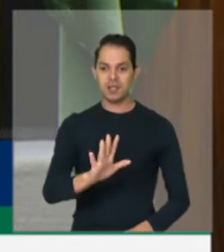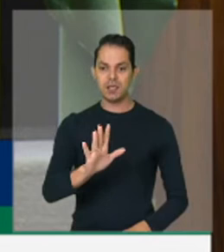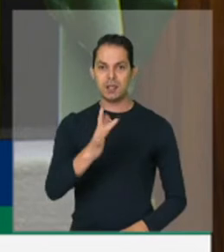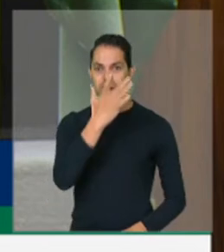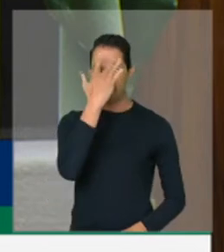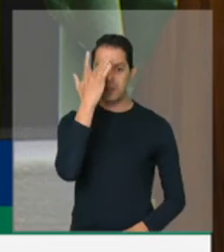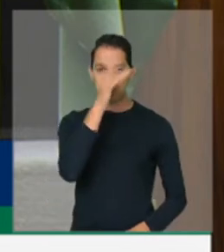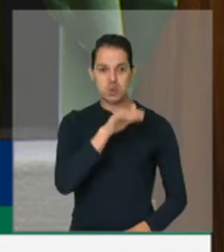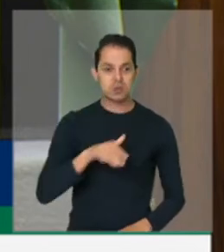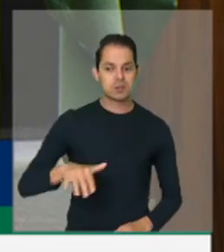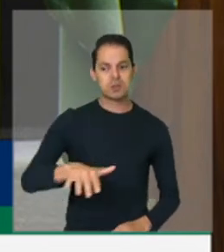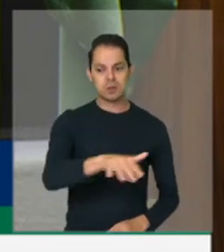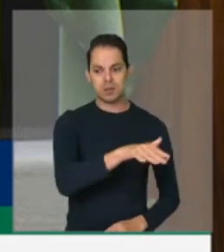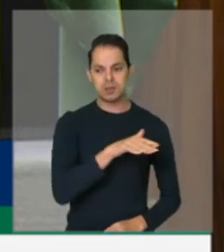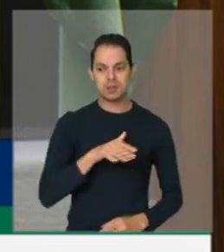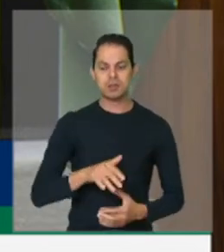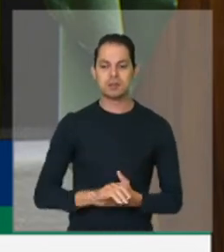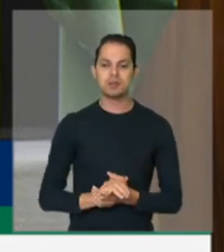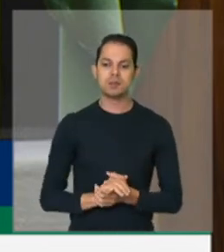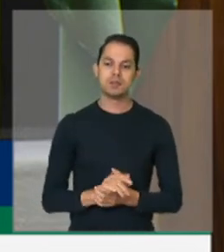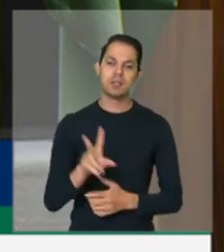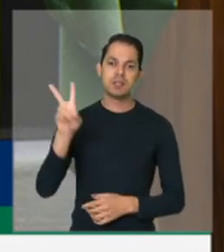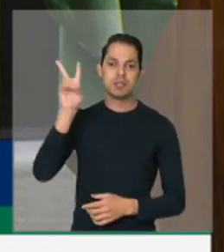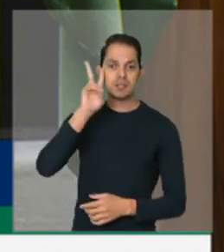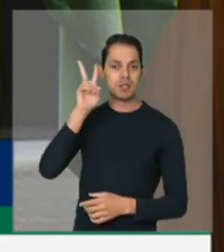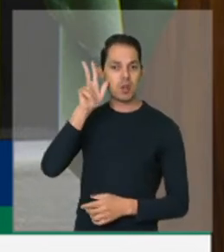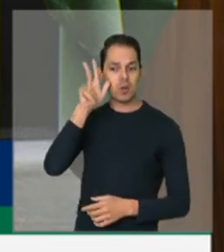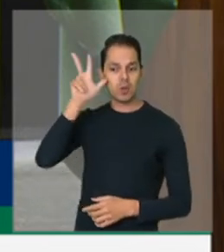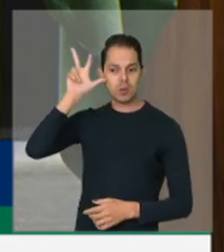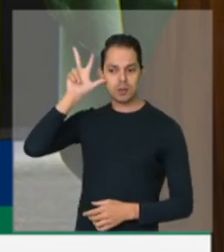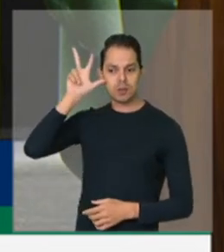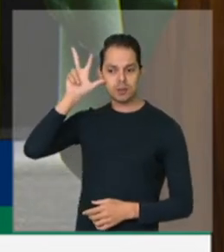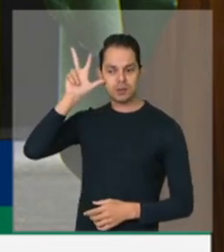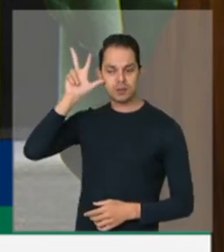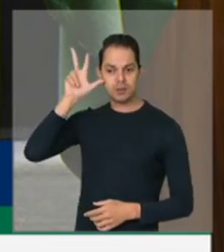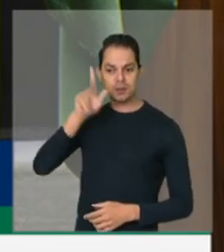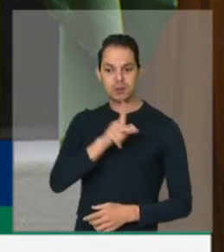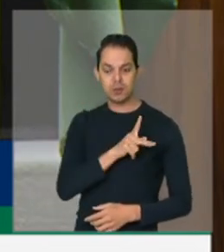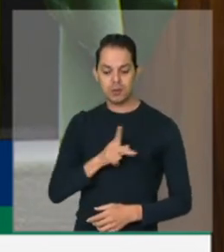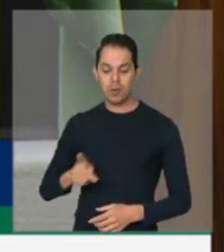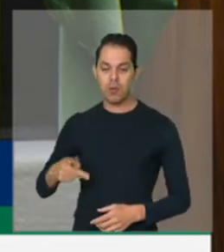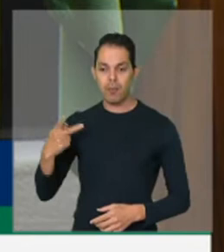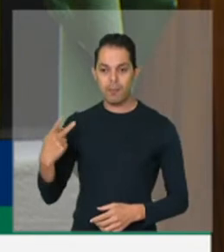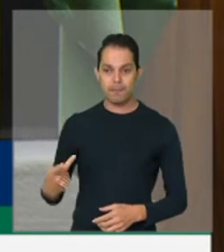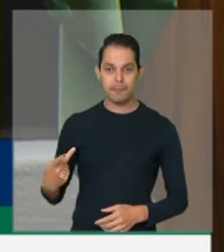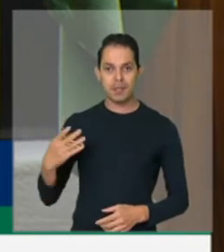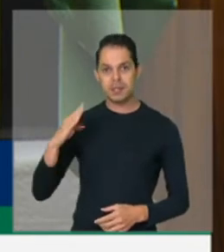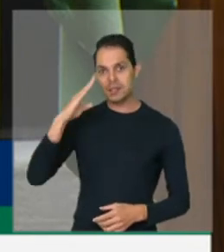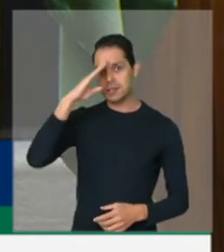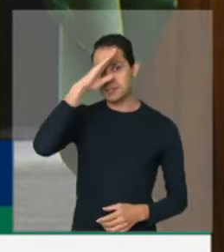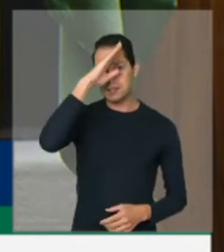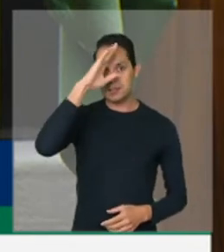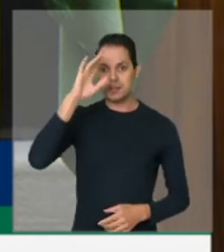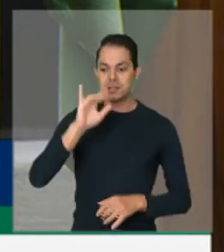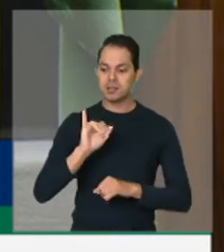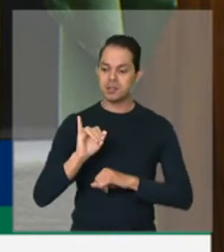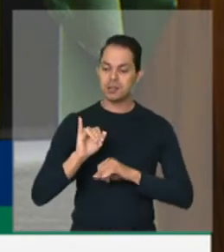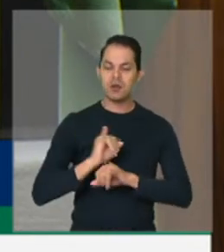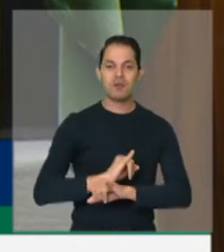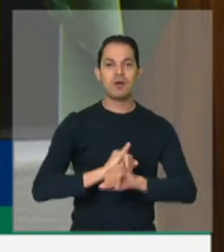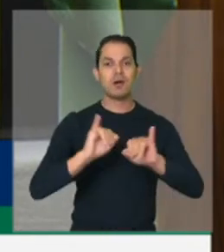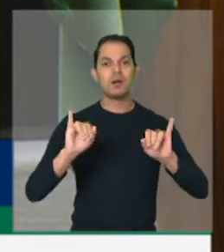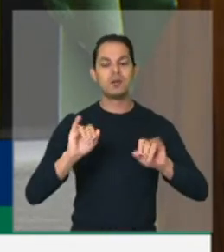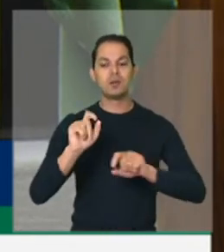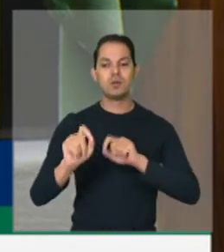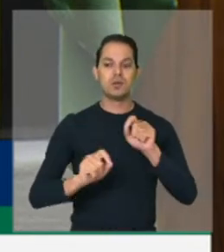brasileiras. Na última segunda-feira, o presidente da República anunciou a